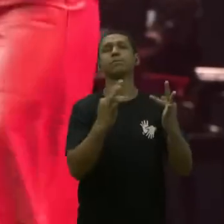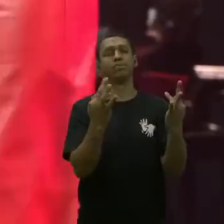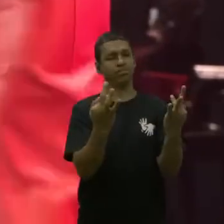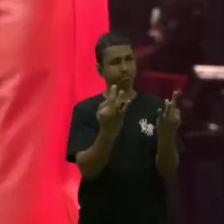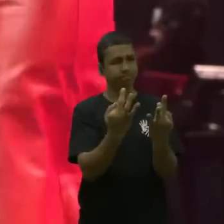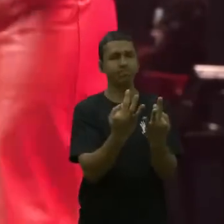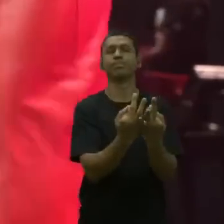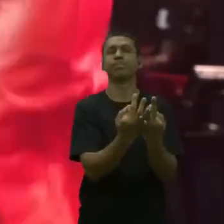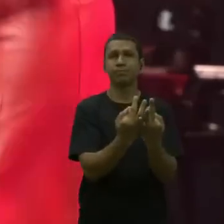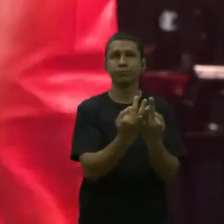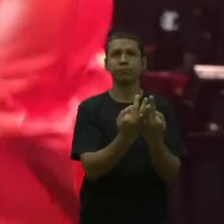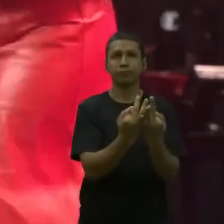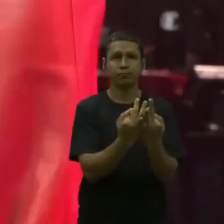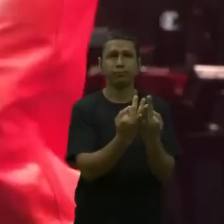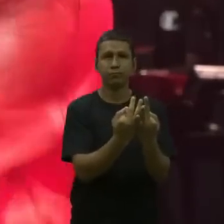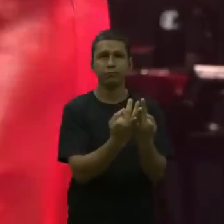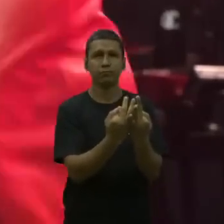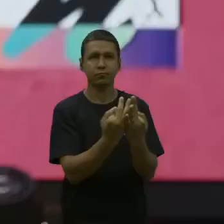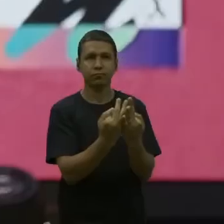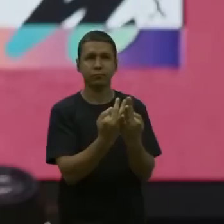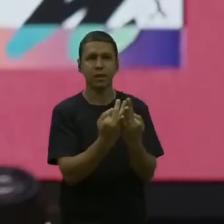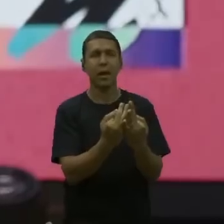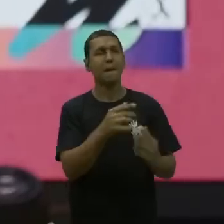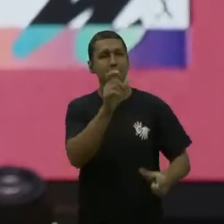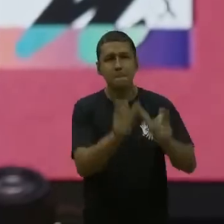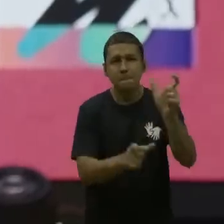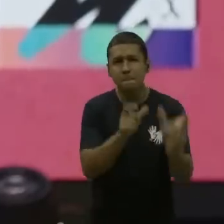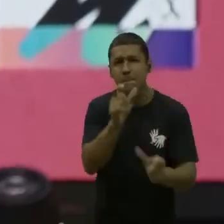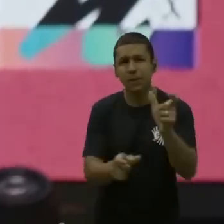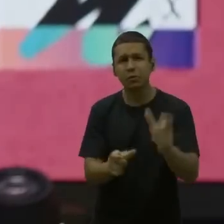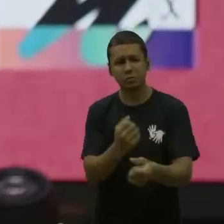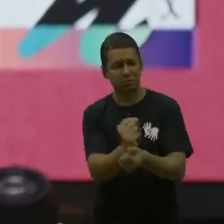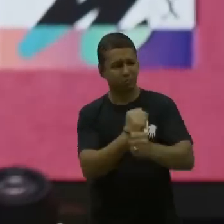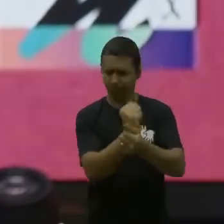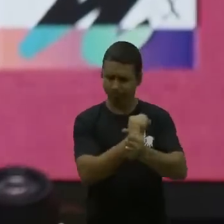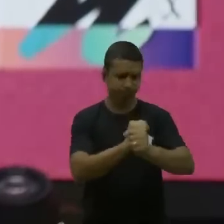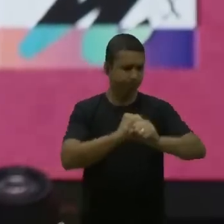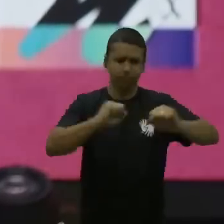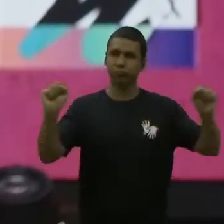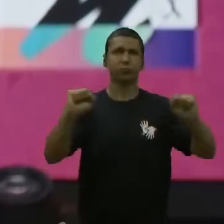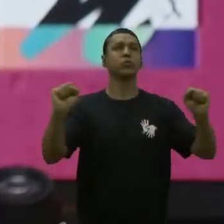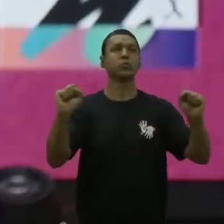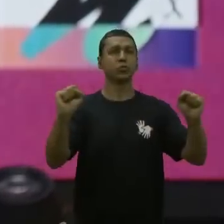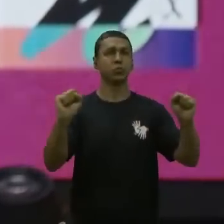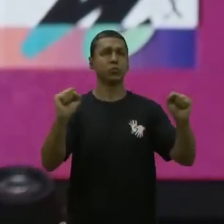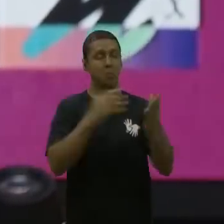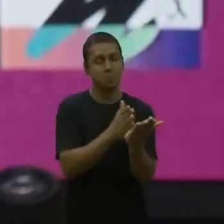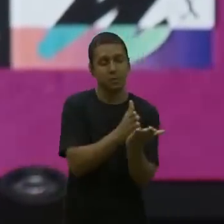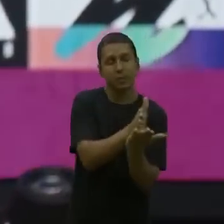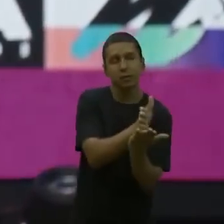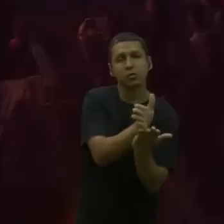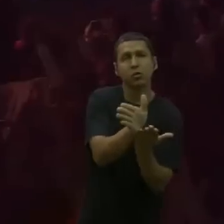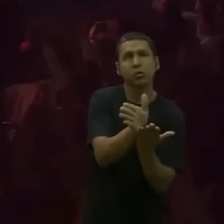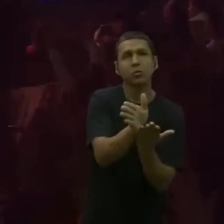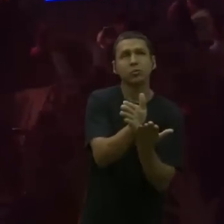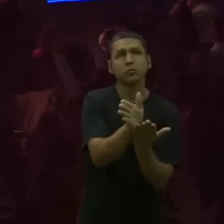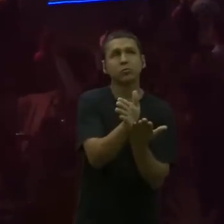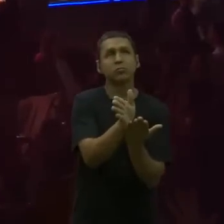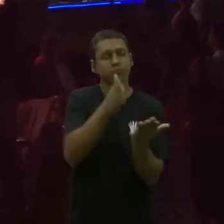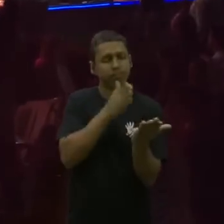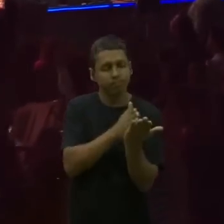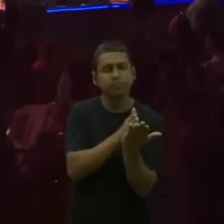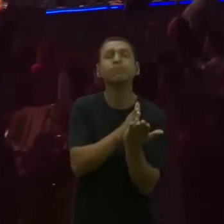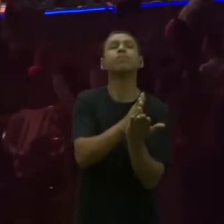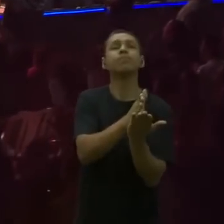existem. Eles existem para tirar filhos aprisionados da prisão. Eles existem para resgatar quem está perdido. Eles existem